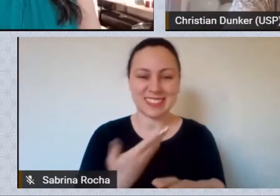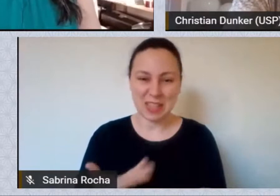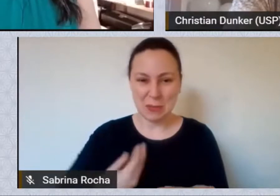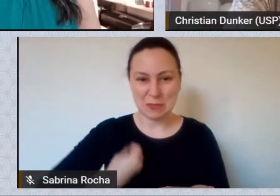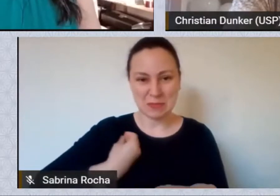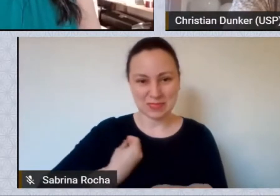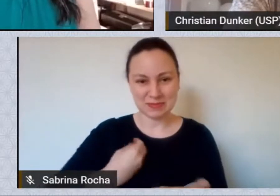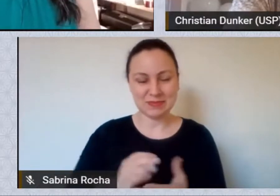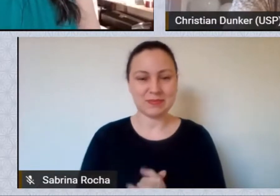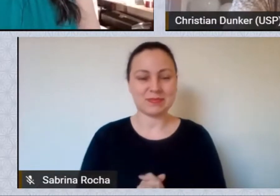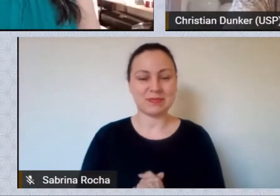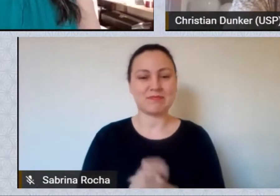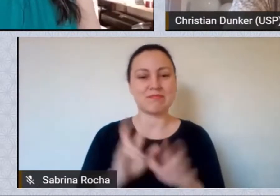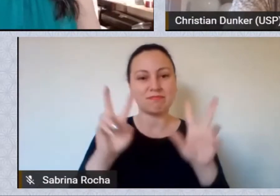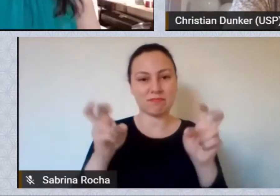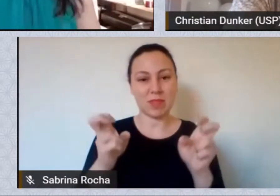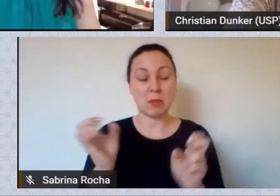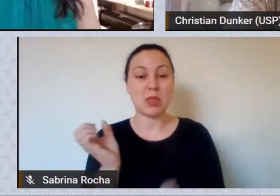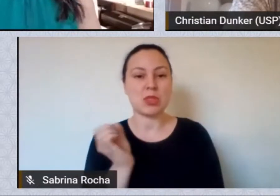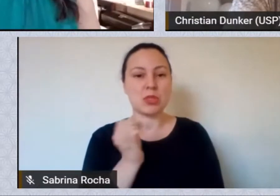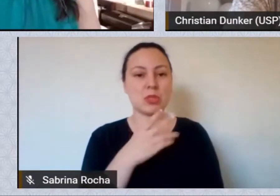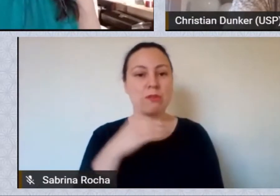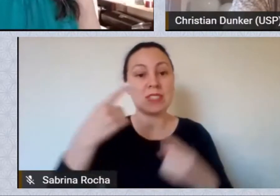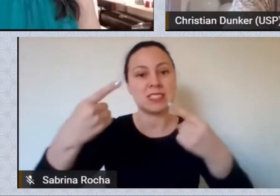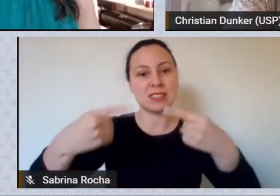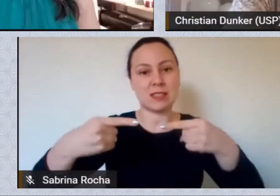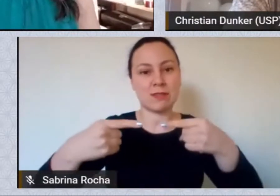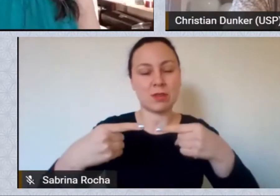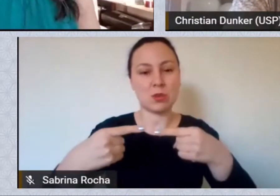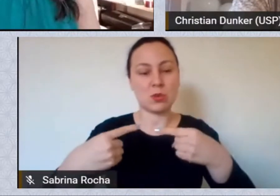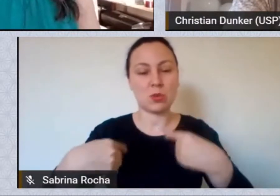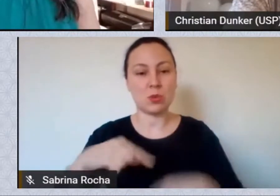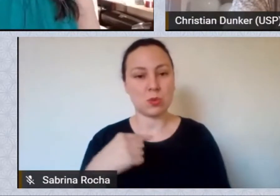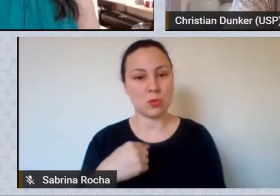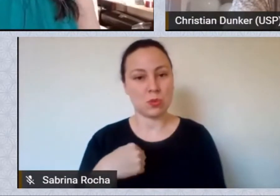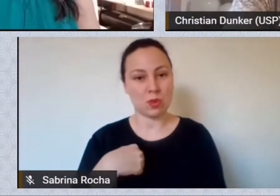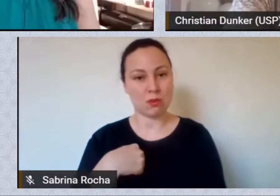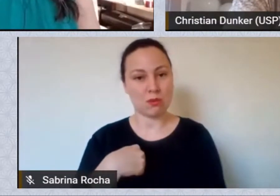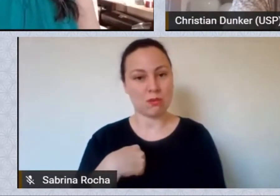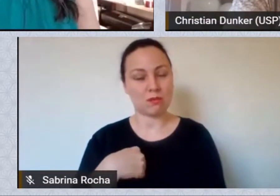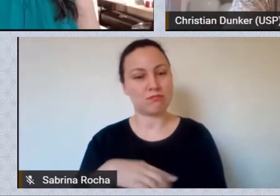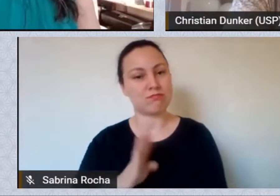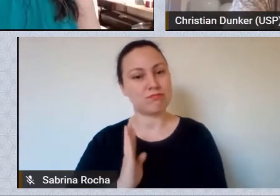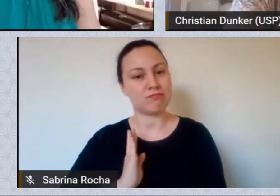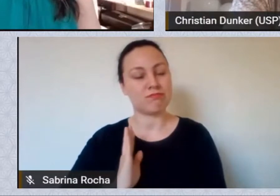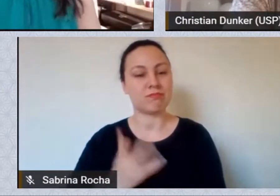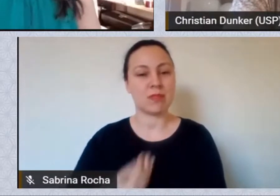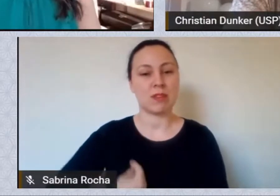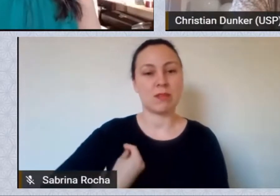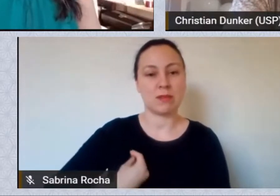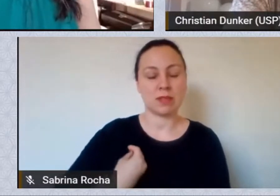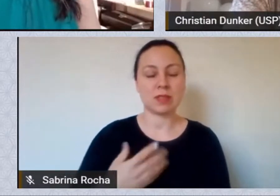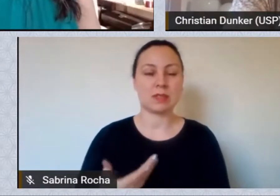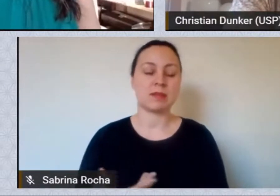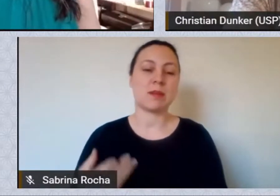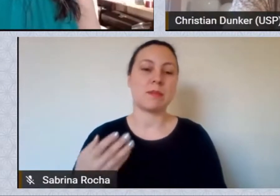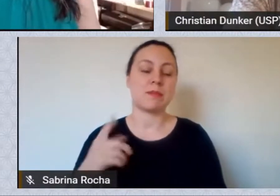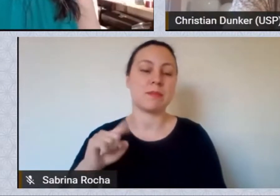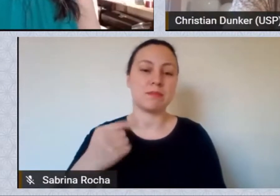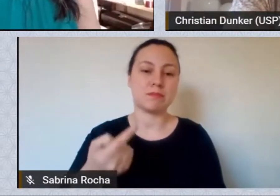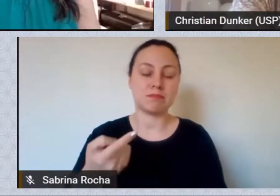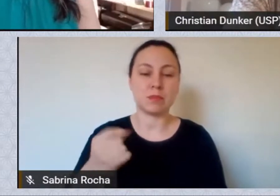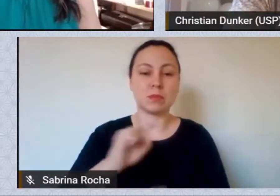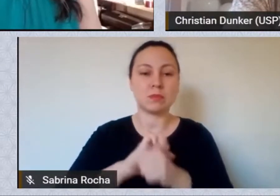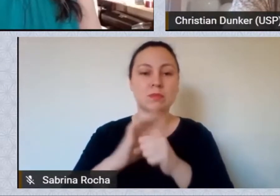tema é os novos desafios do eu, psicanálise e vida pós-pandemia. Então, a conversa promete, afinal,